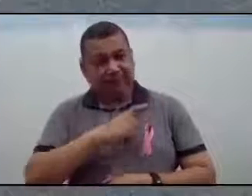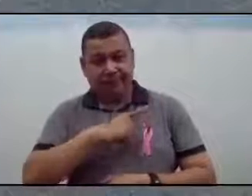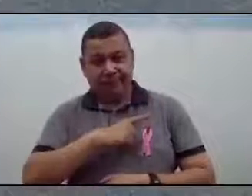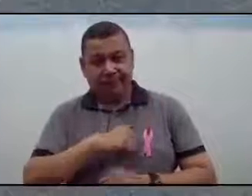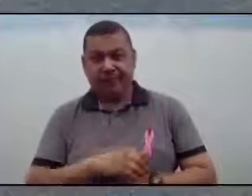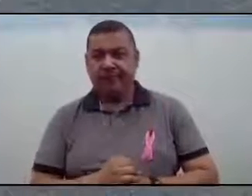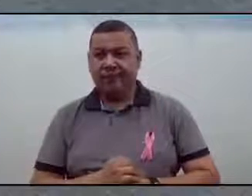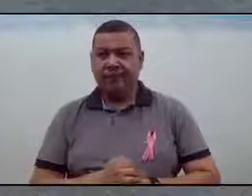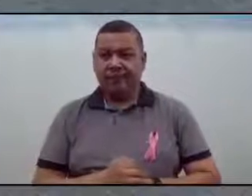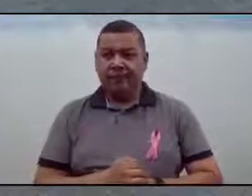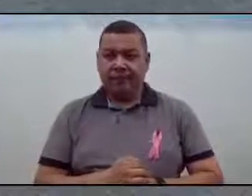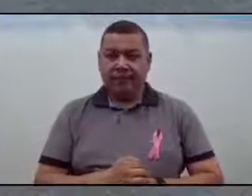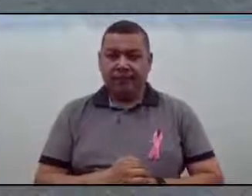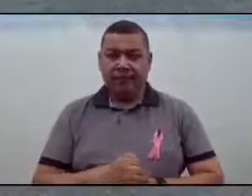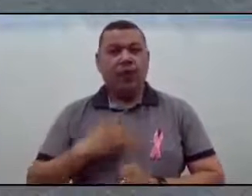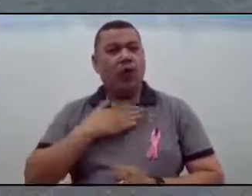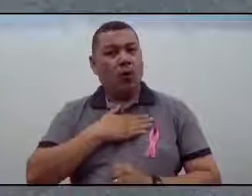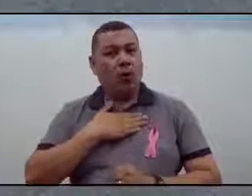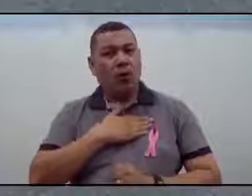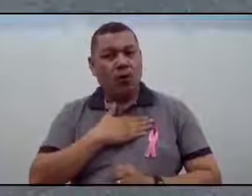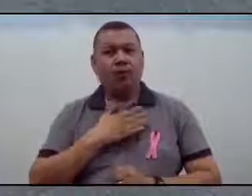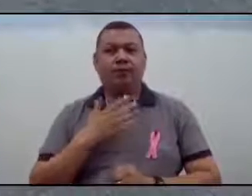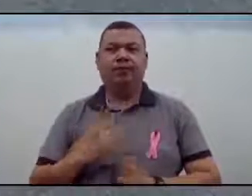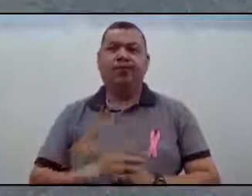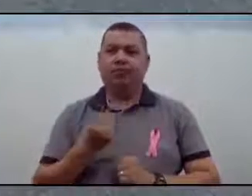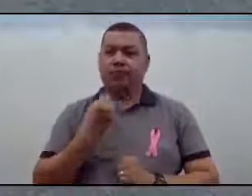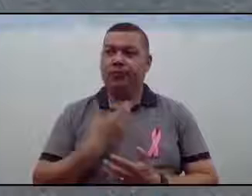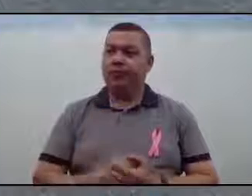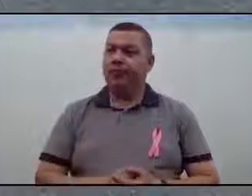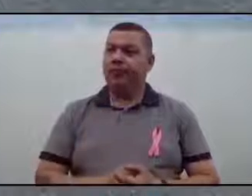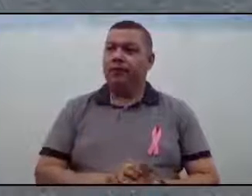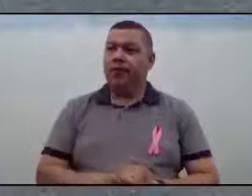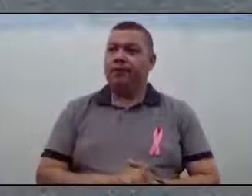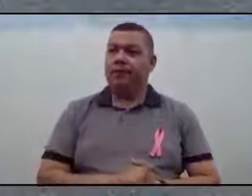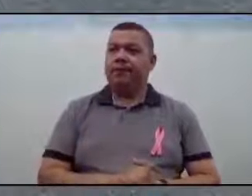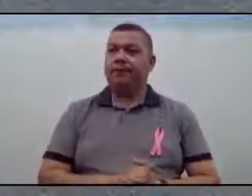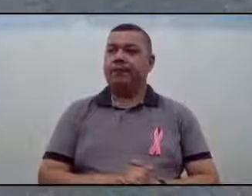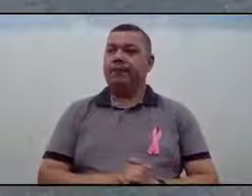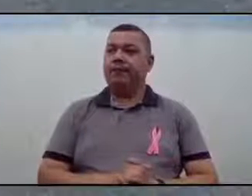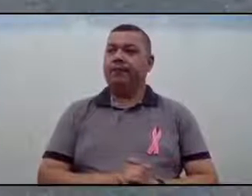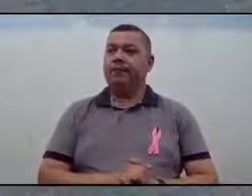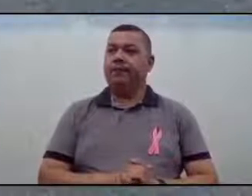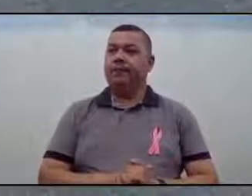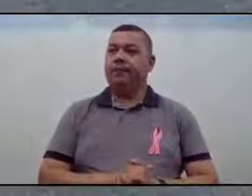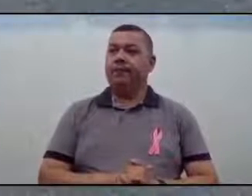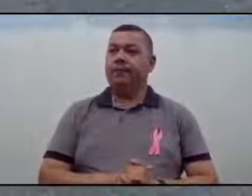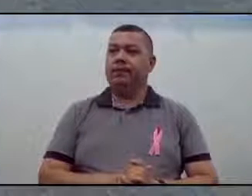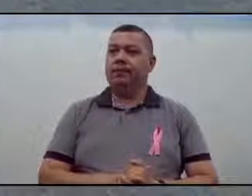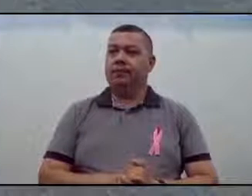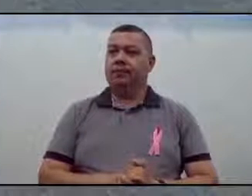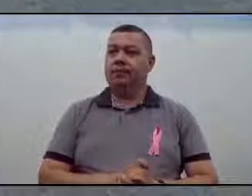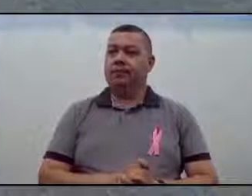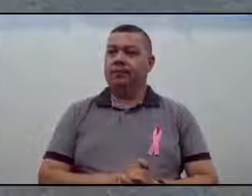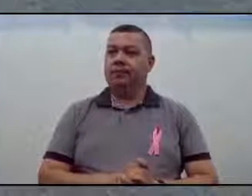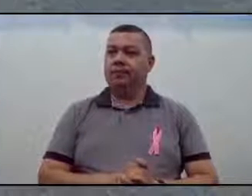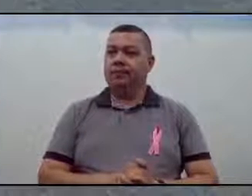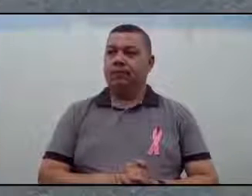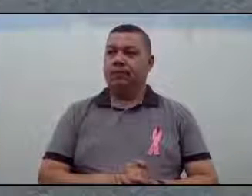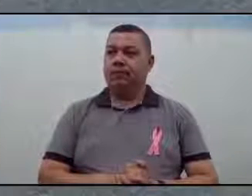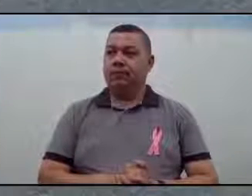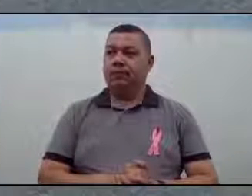aquela vicinal ali para se locomover de lá para Cacoal, para transportar seus produtos. Estão satisfeitos com o trabalho de vocês,